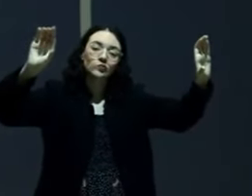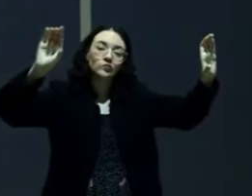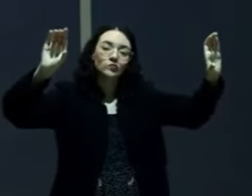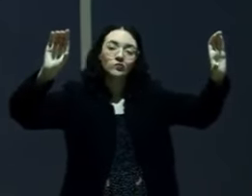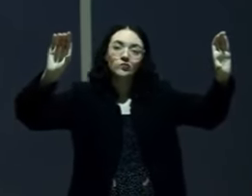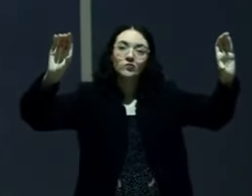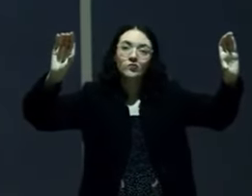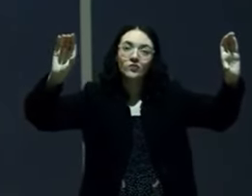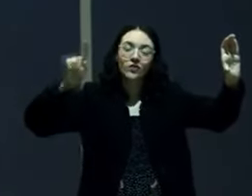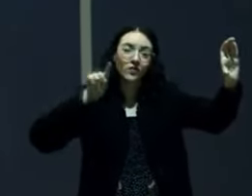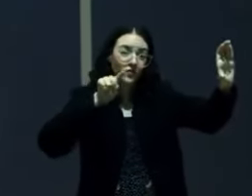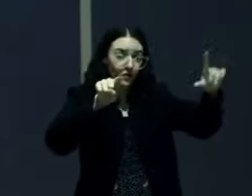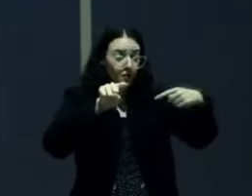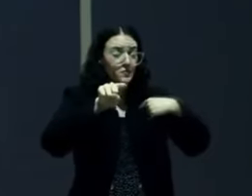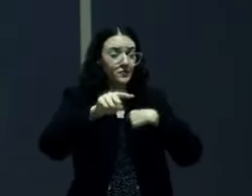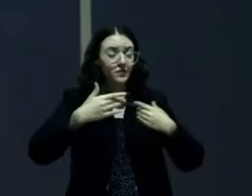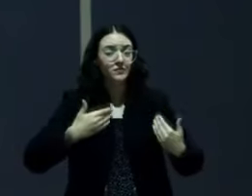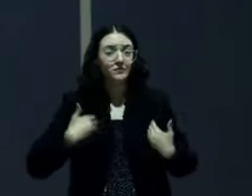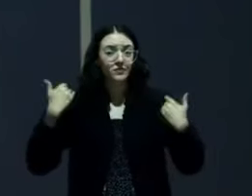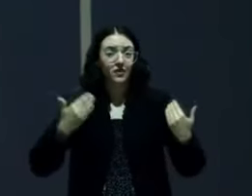E para alegrar o meu e o seu coração,